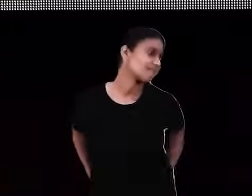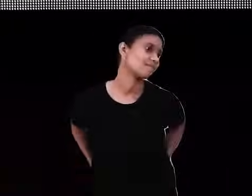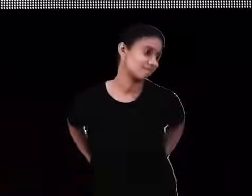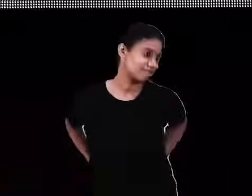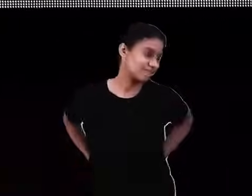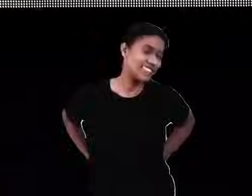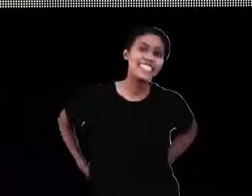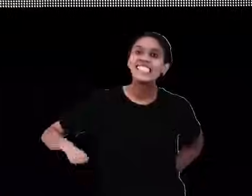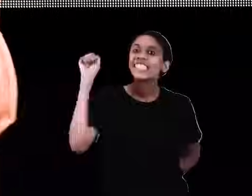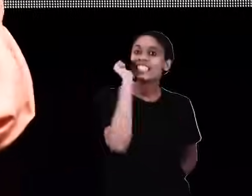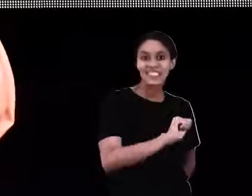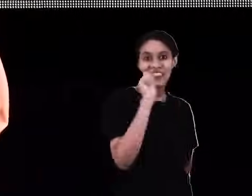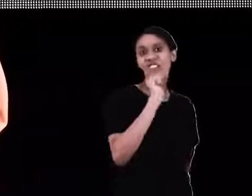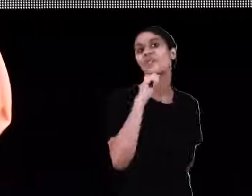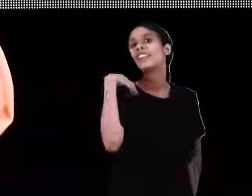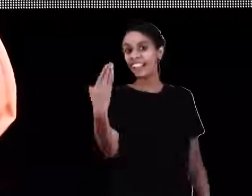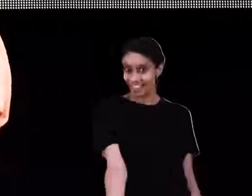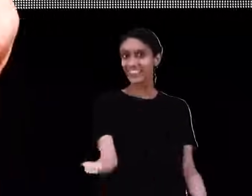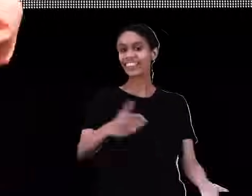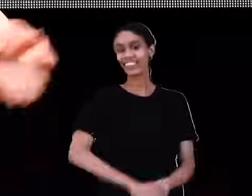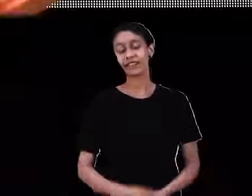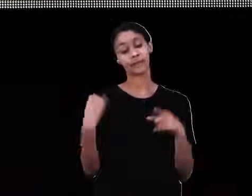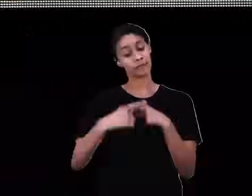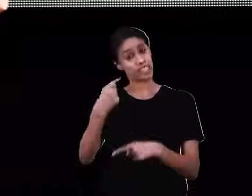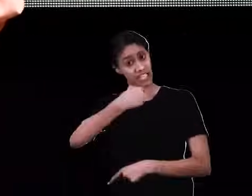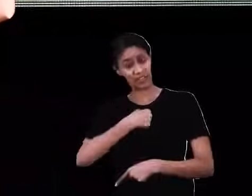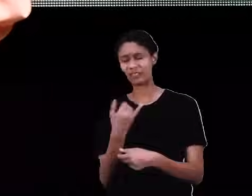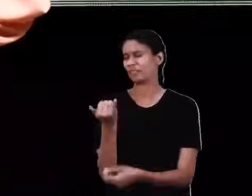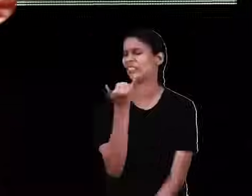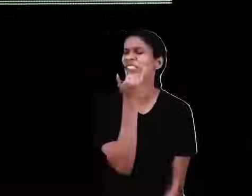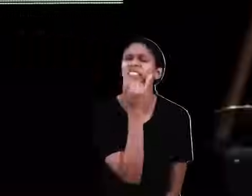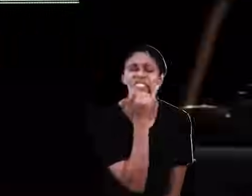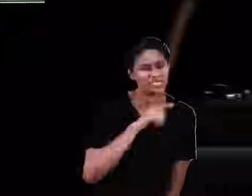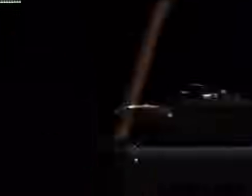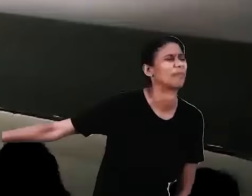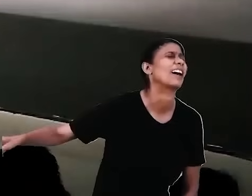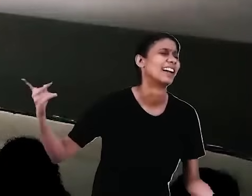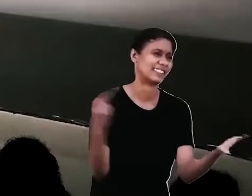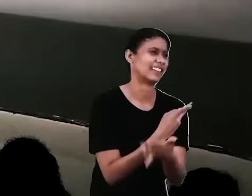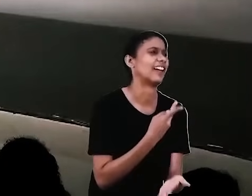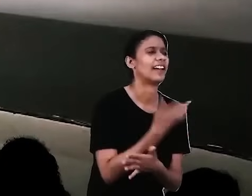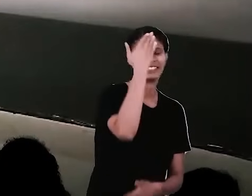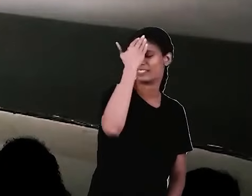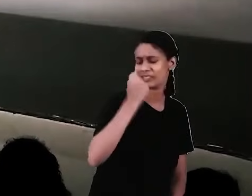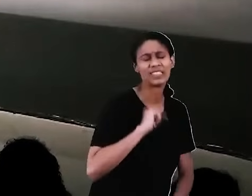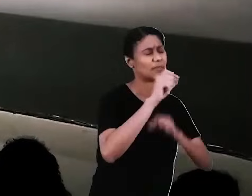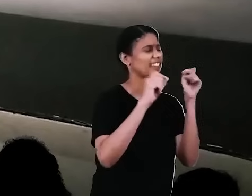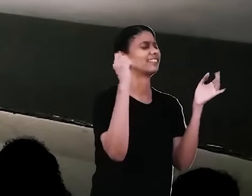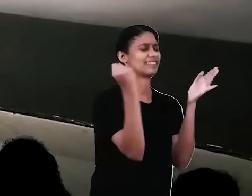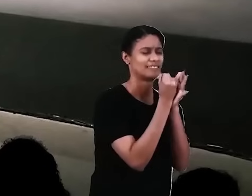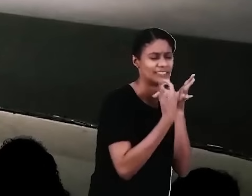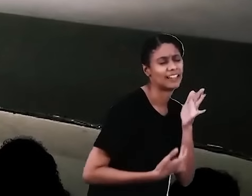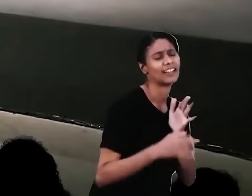Que mulher! É ou não é? Porque se fosse eu, perdoa, esse insensato, abençoado, sangue de Cristo tem poder. Toda